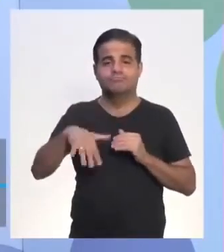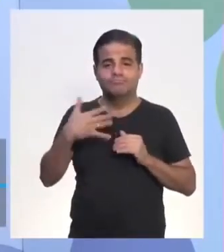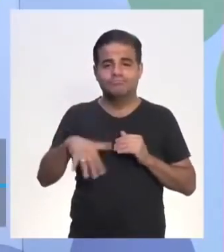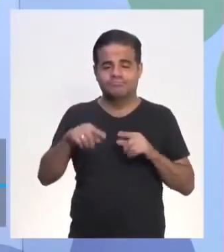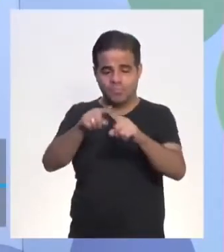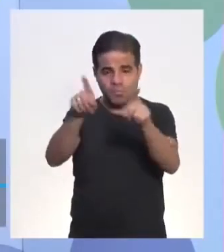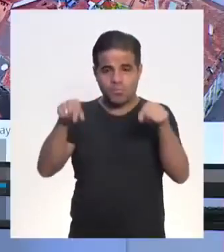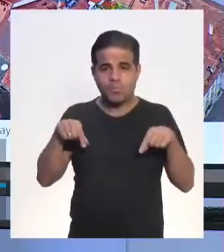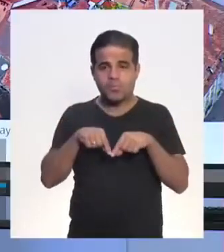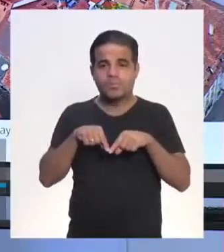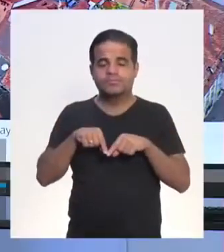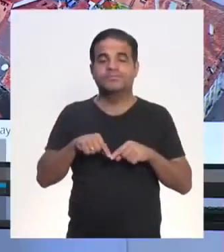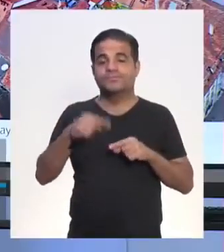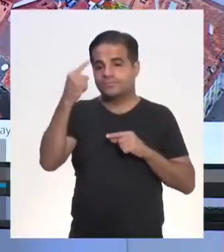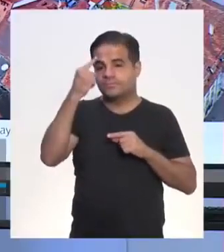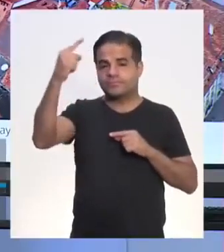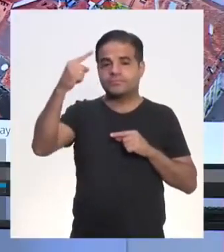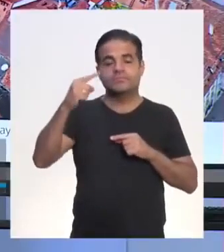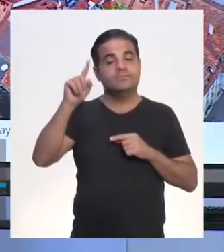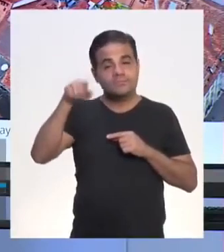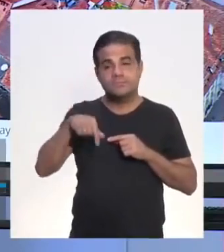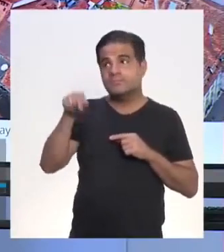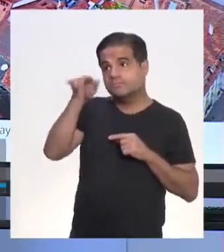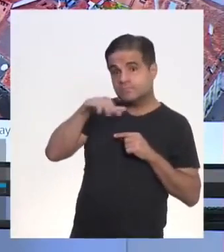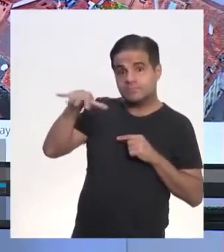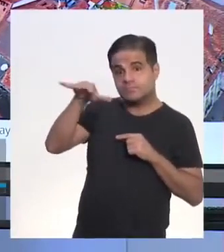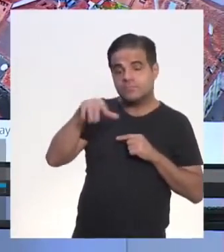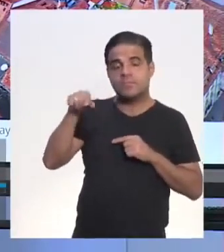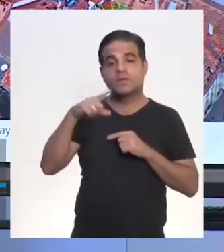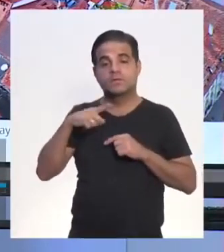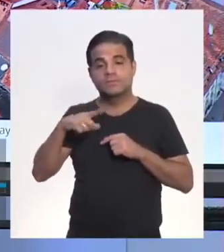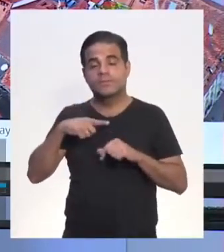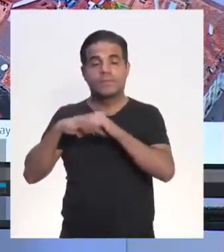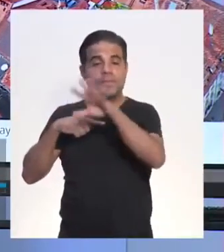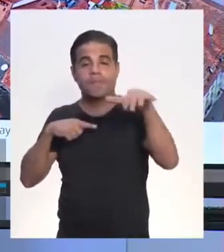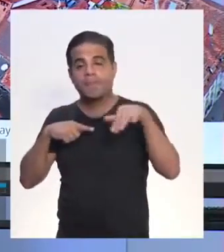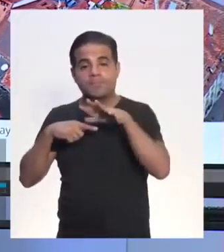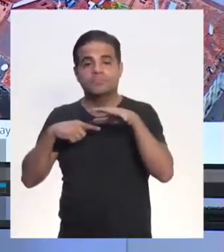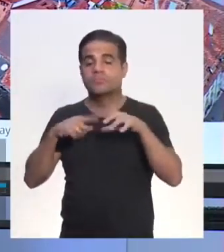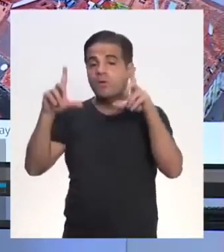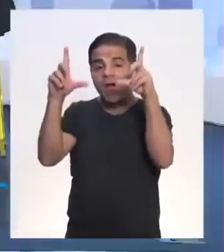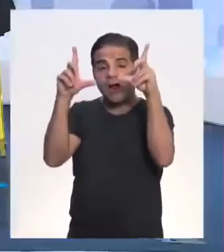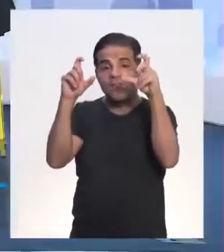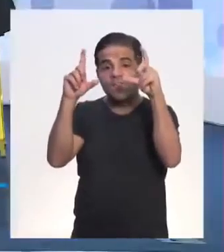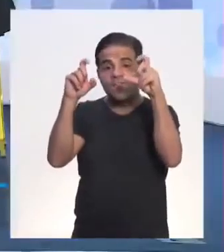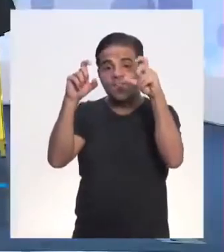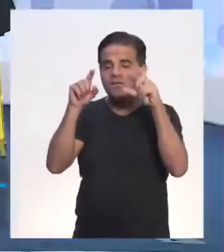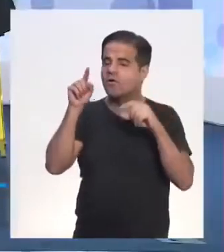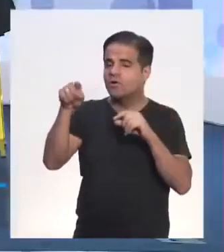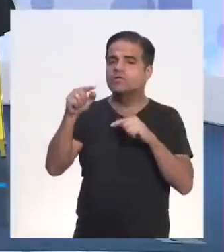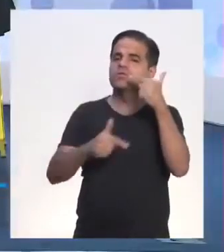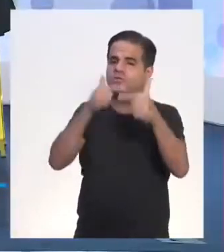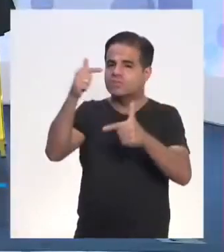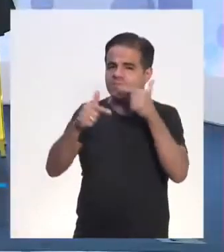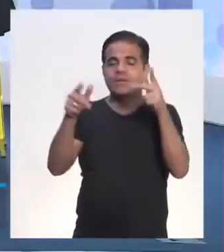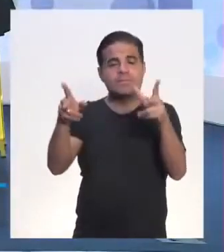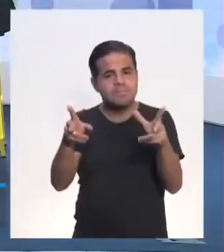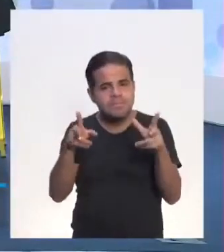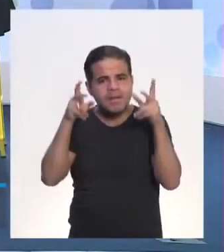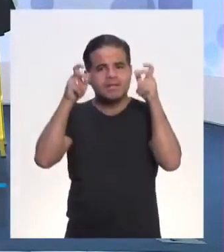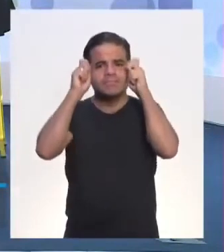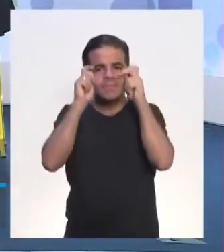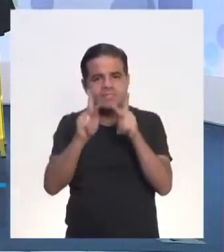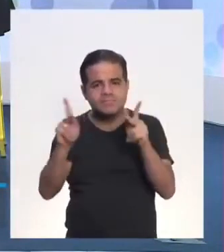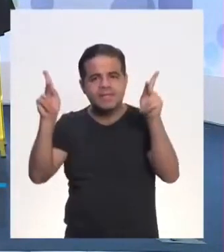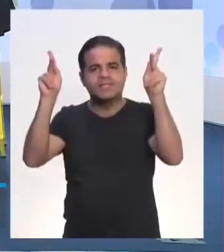complicado. Então a ideia basicamente é essa aqui, ó. Nós temos aqui uma foto, e a gente trabalhou perspectiva, né, na